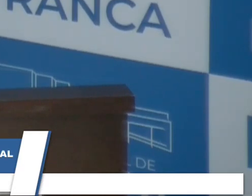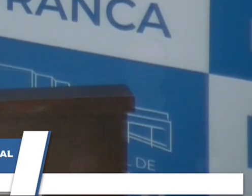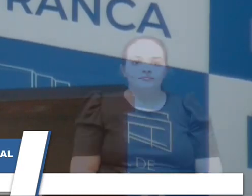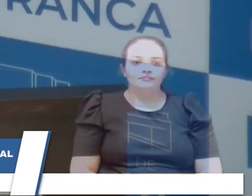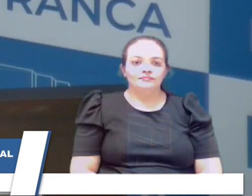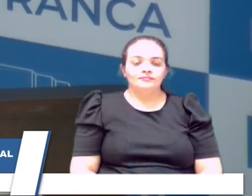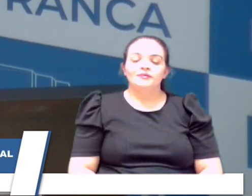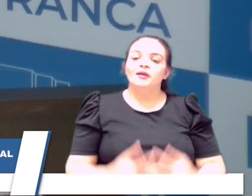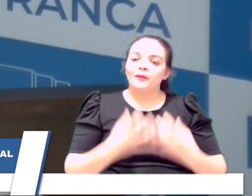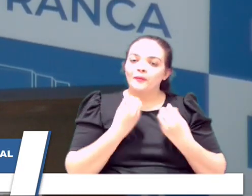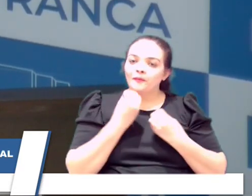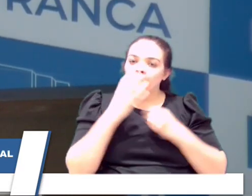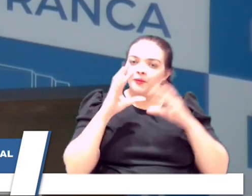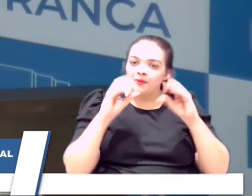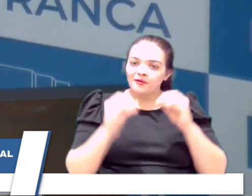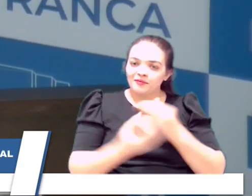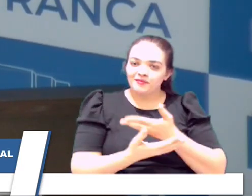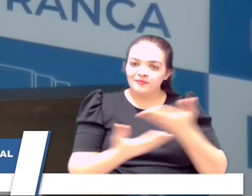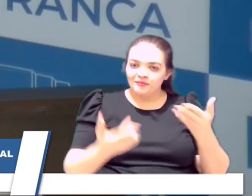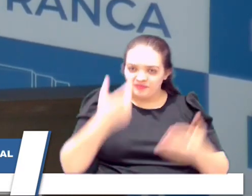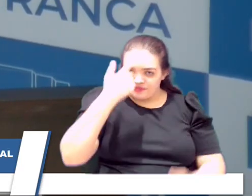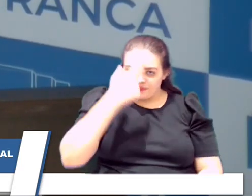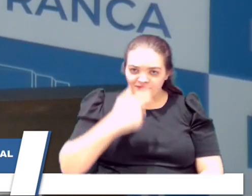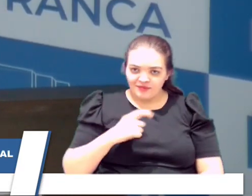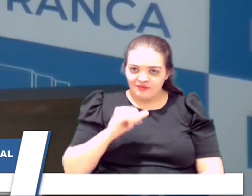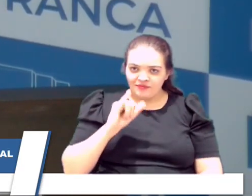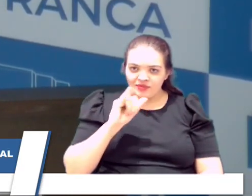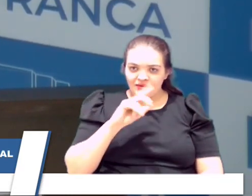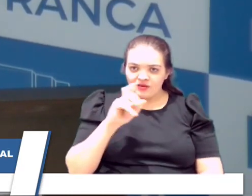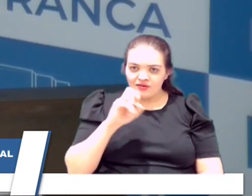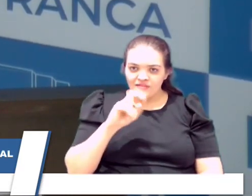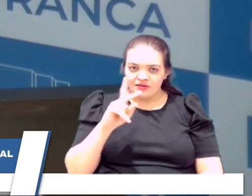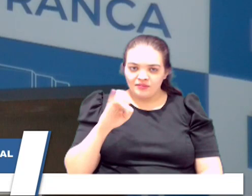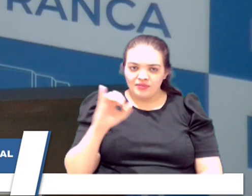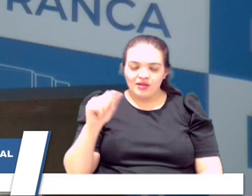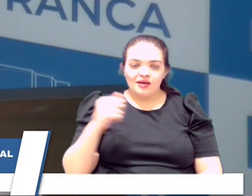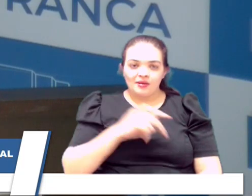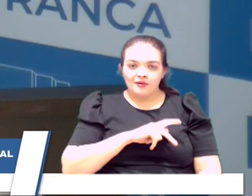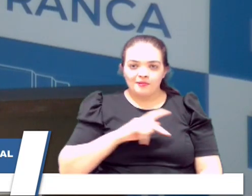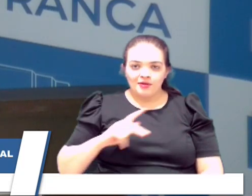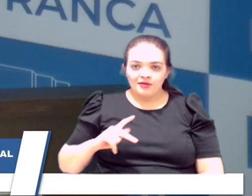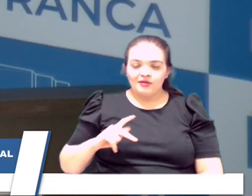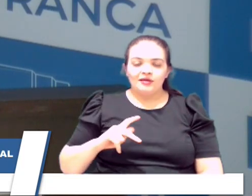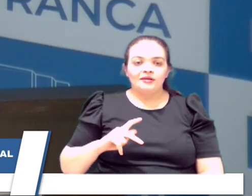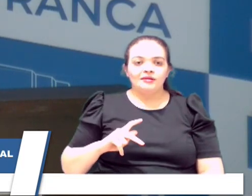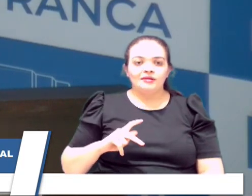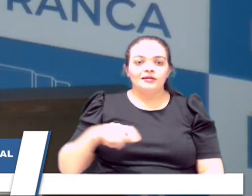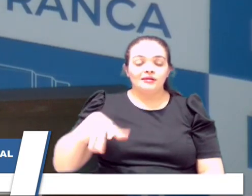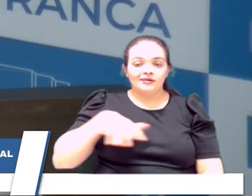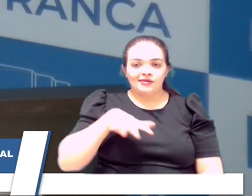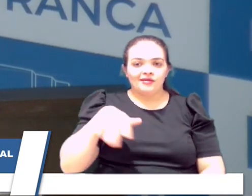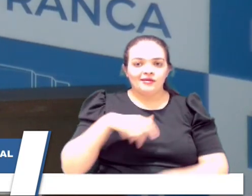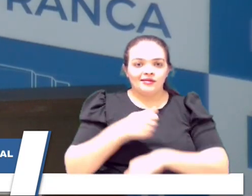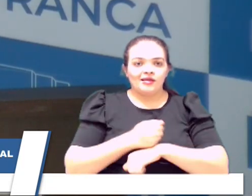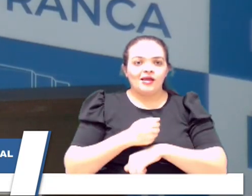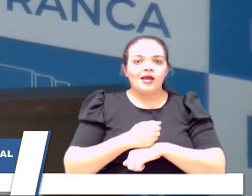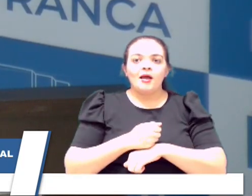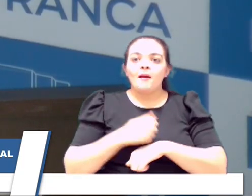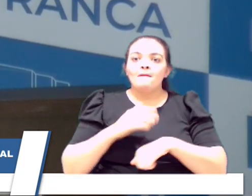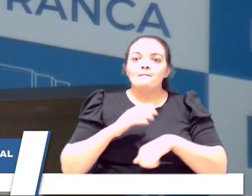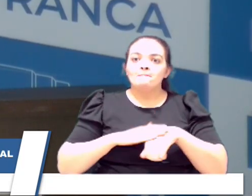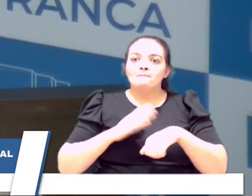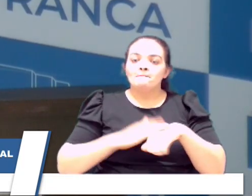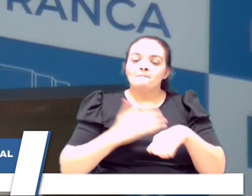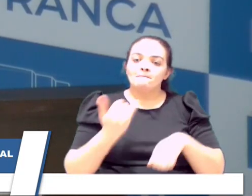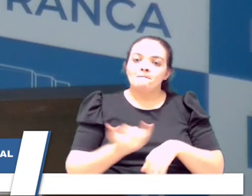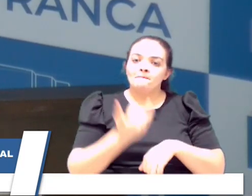Boa noite, pessoal. Eu sou a Isabela, presidente do PSOL Franca. Eu queria saudar esse espaço, esse momento tão importante para a nossa